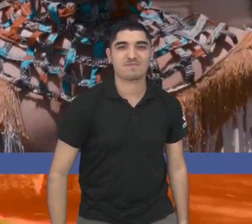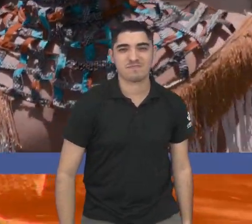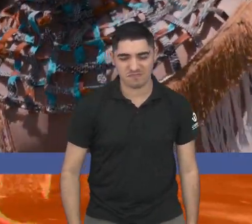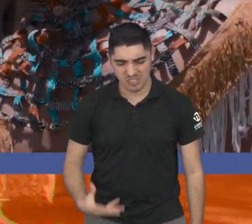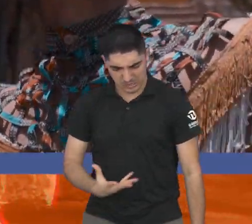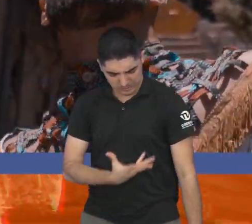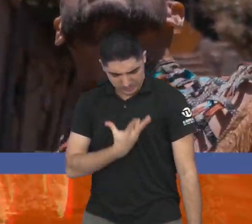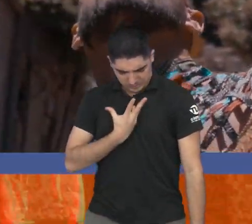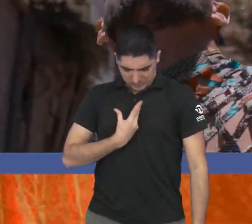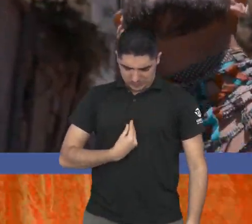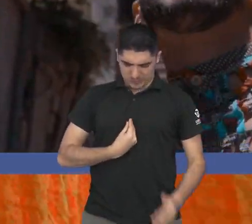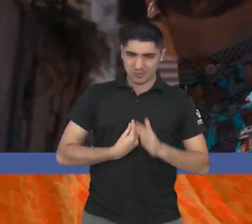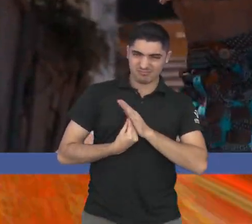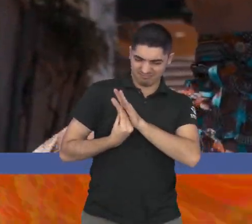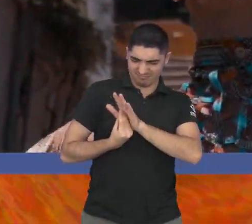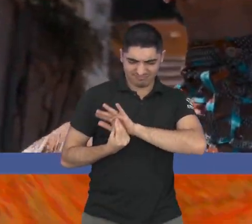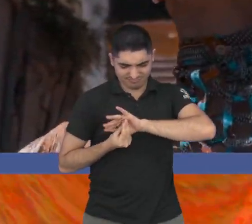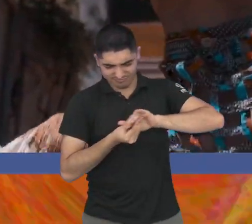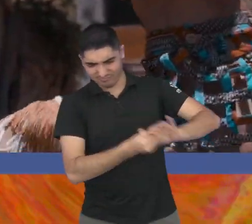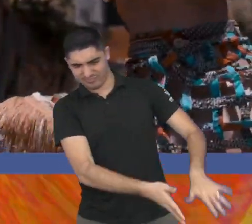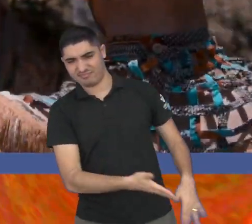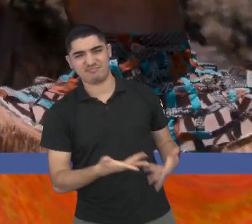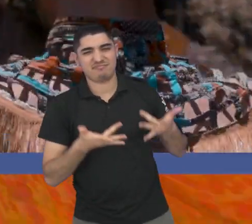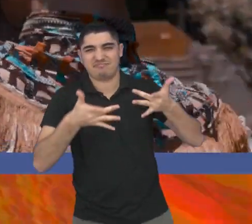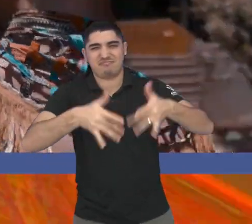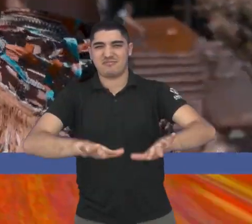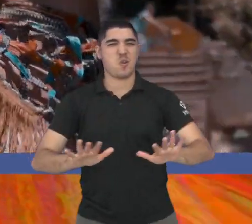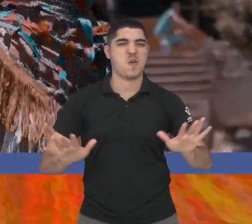Pois rancor não vou levar.